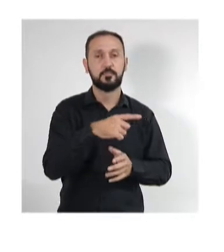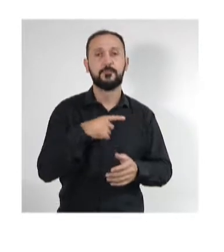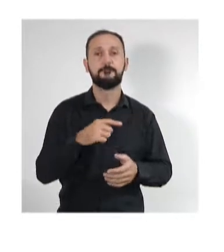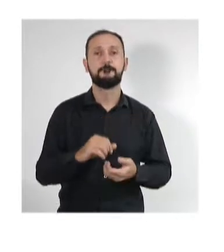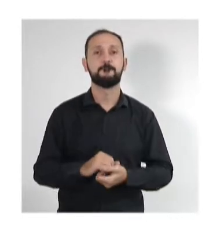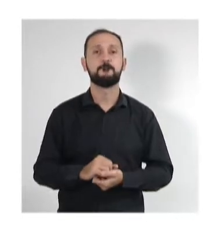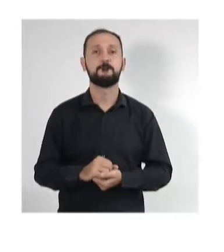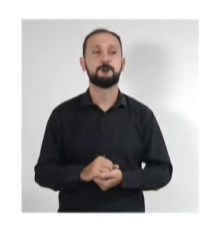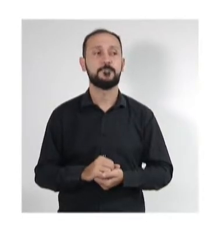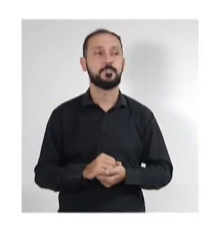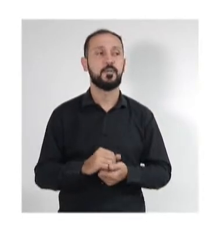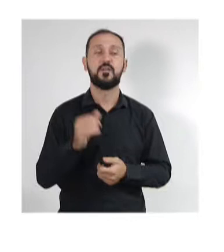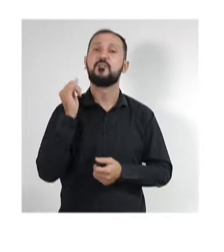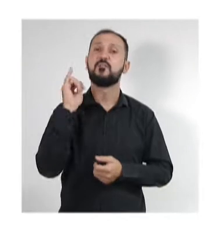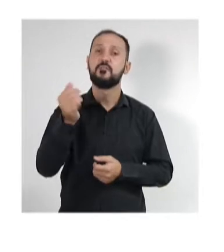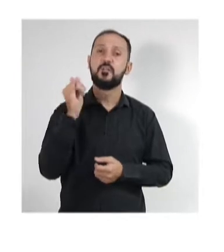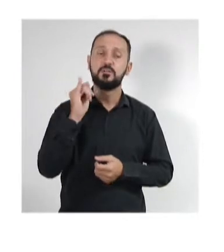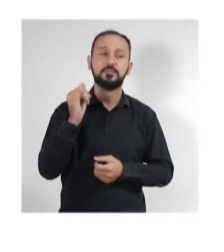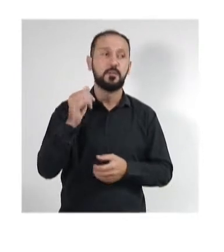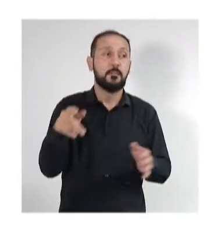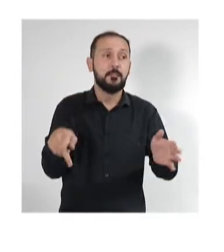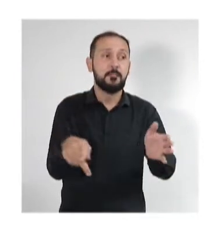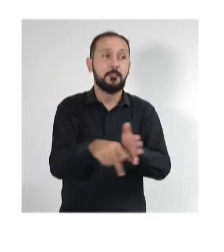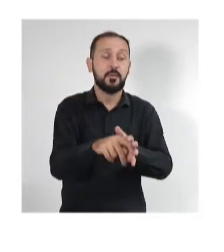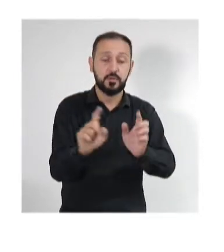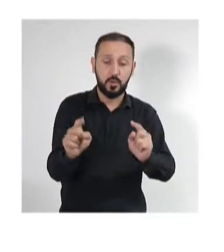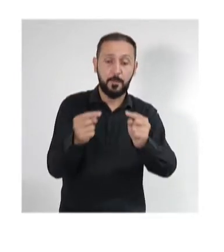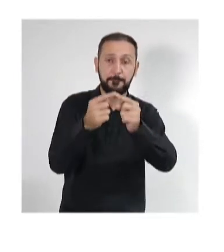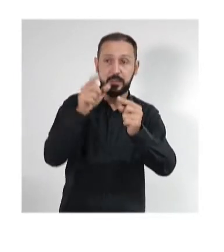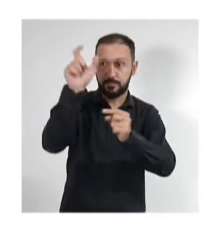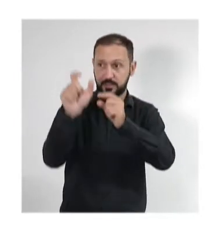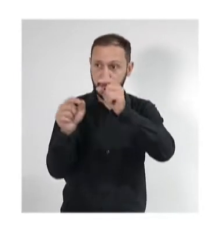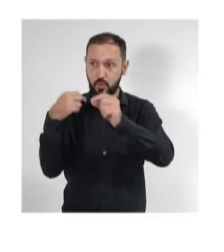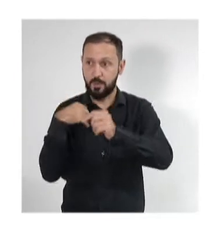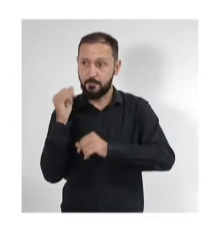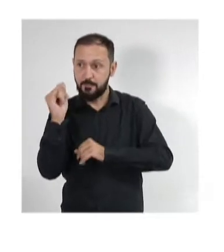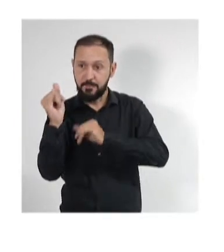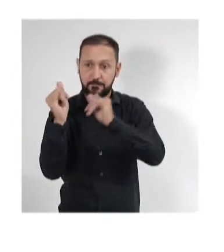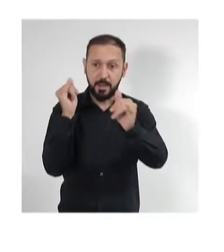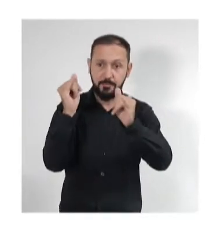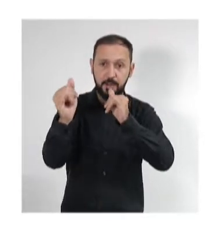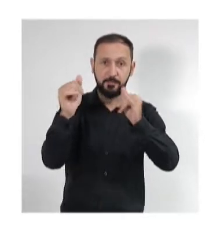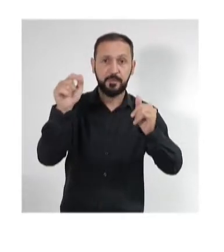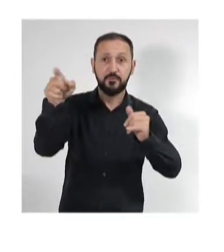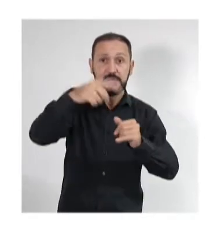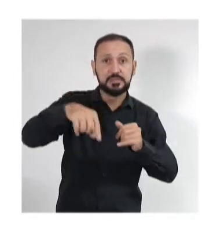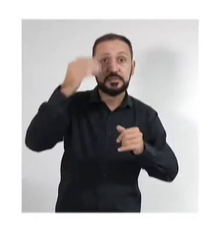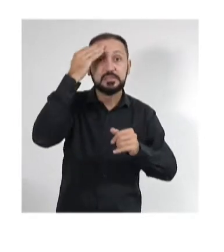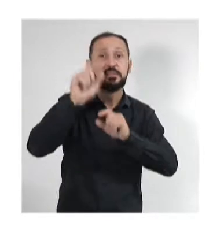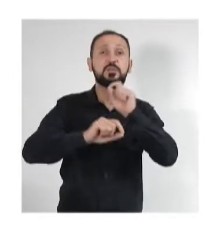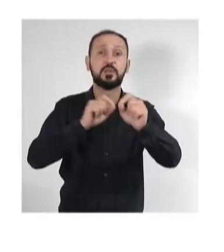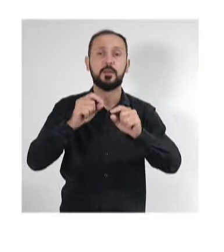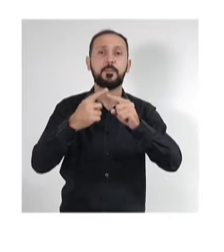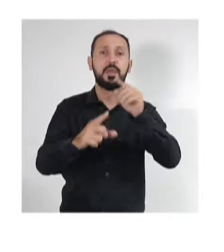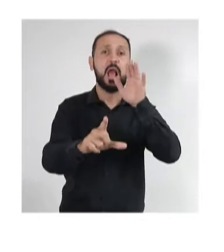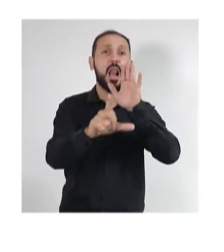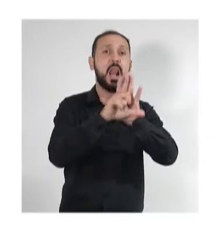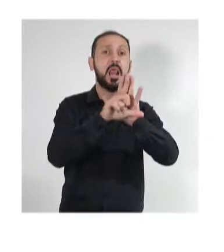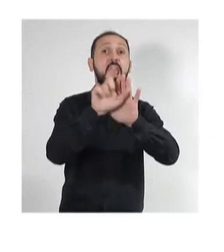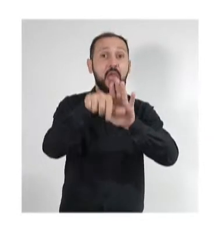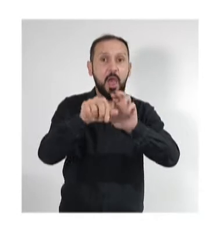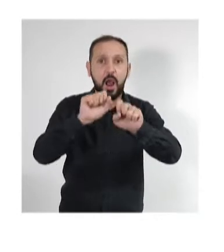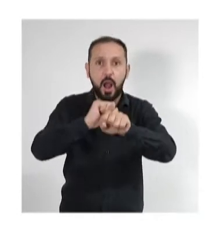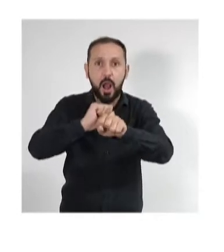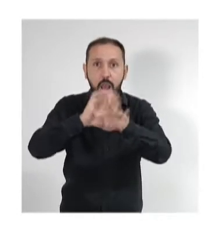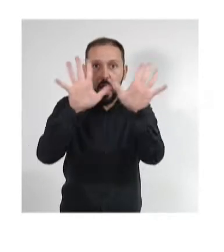dos dados. Os dados pessoais, a informação relacionada a essas pessoas, é importante trazer esse entendimento, porque a lei ela é bastante